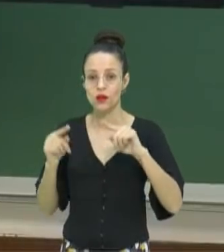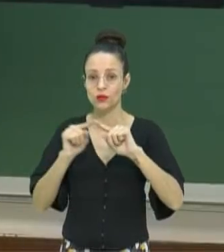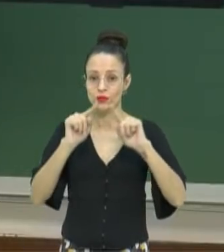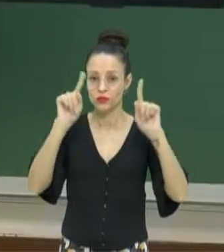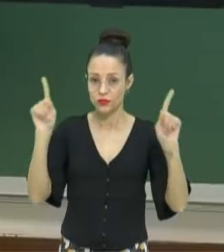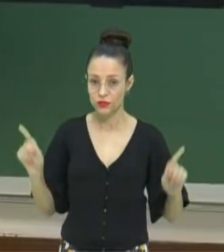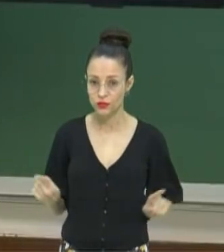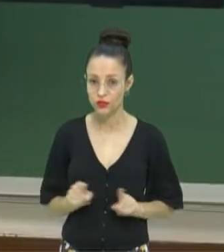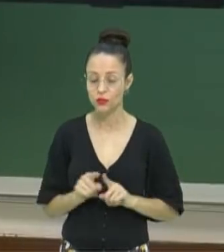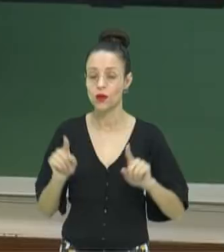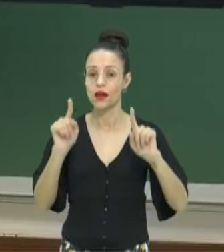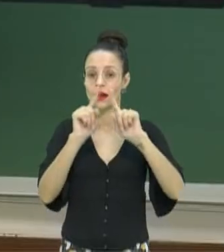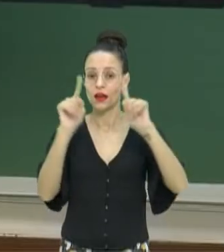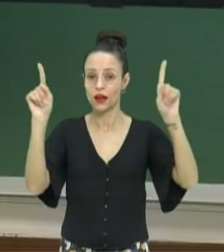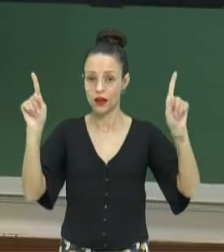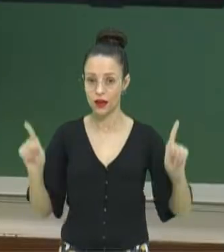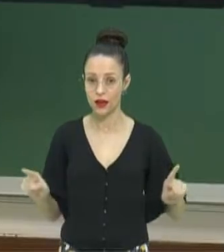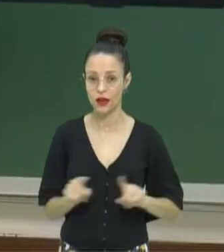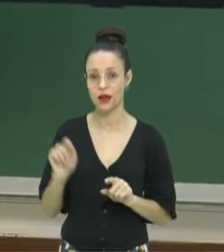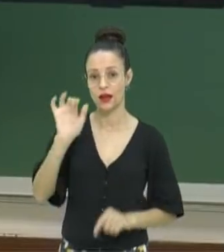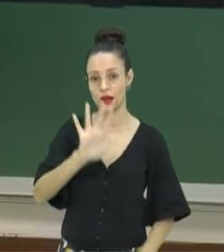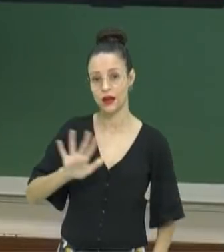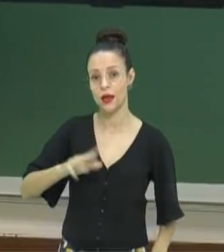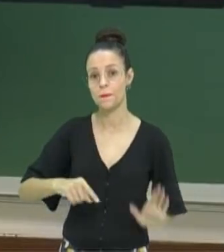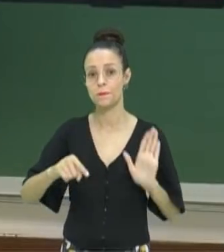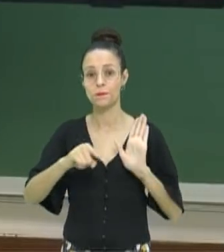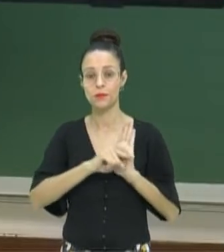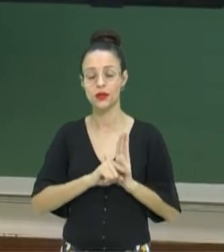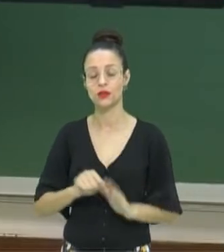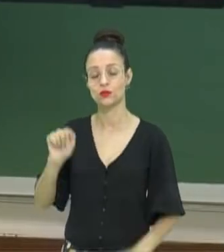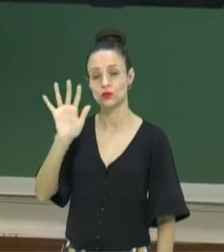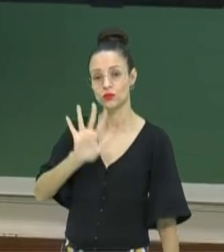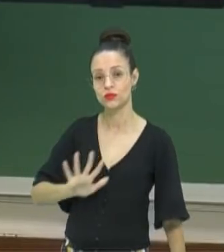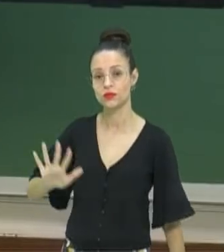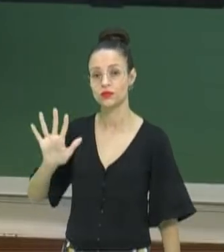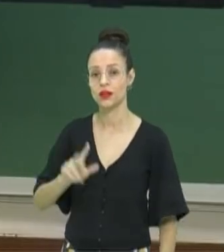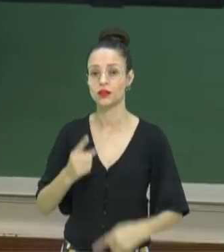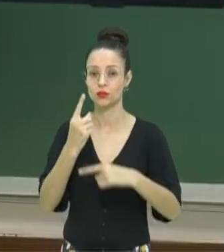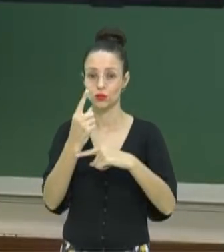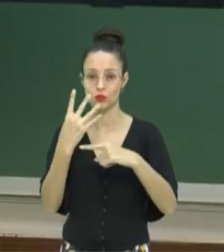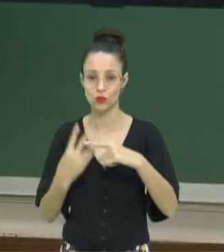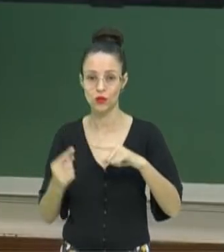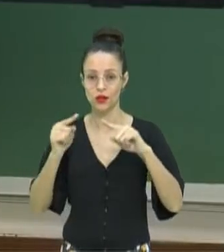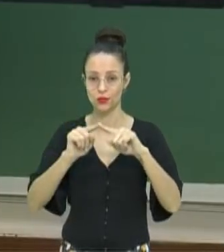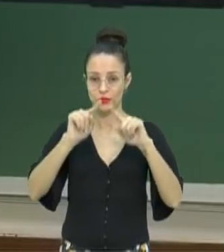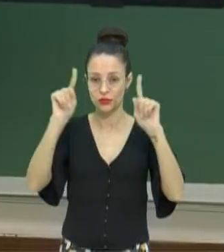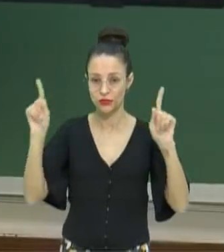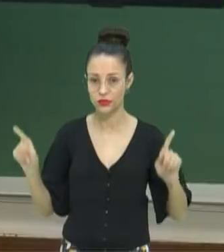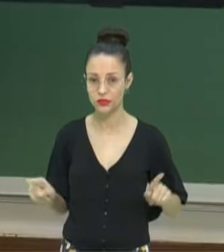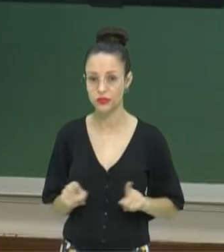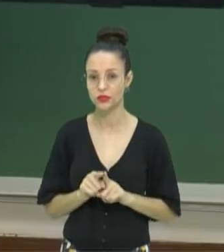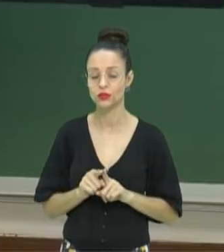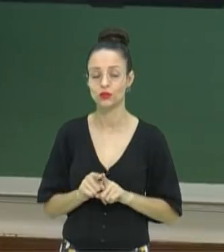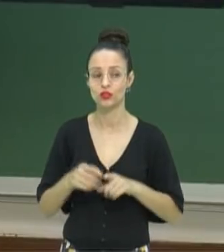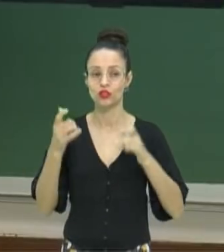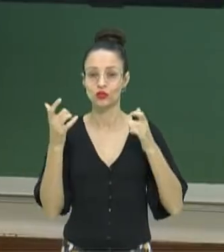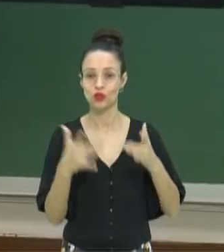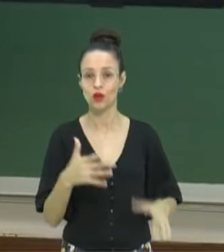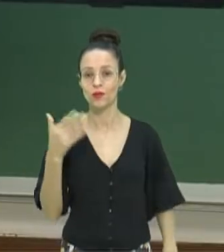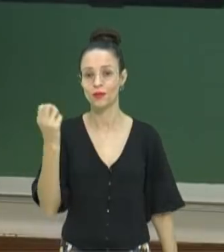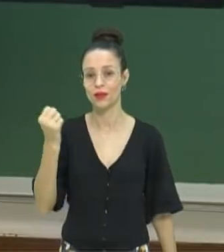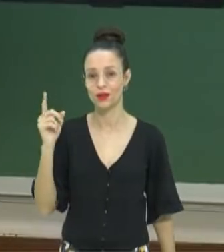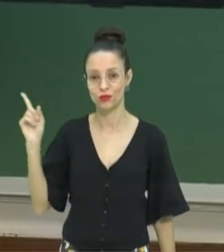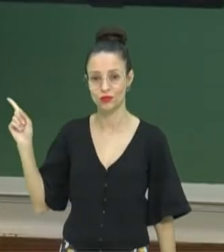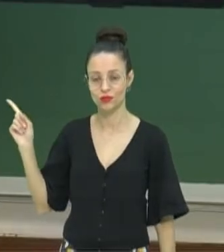a área do quadrado menos a área desse 1/4 de círculo, vai sobrar esse outro espaço em branco aqui,